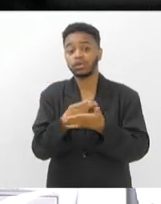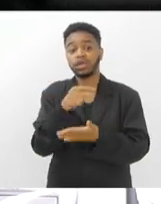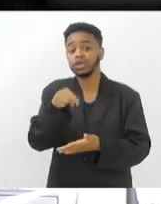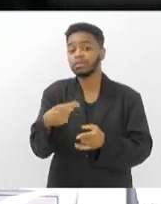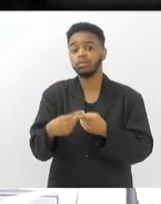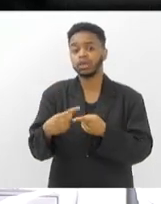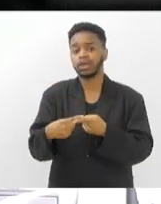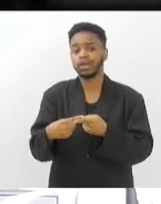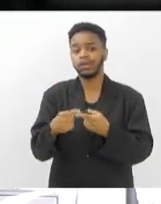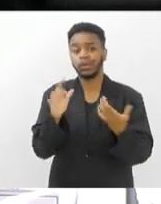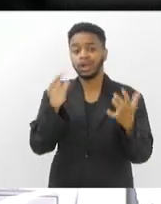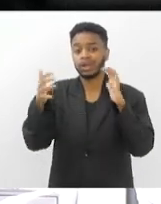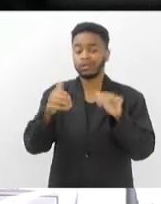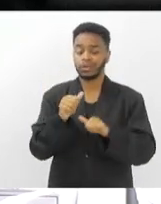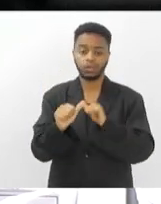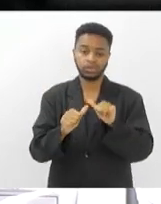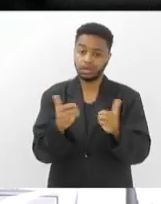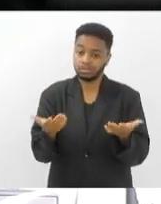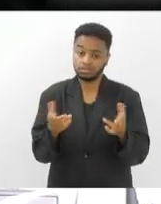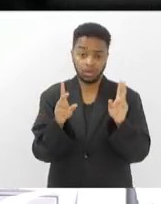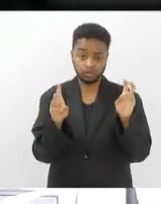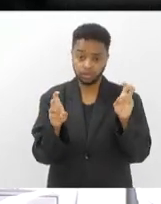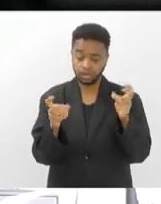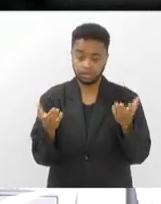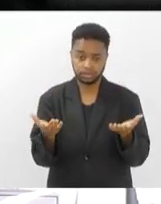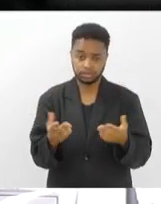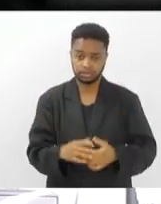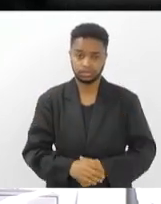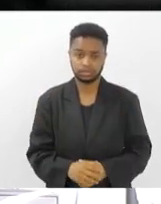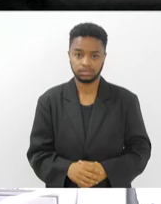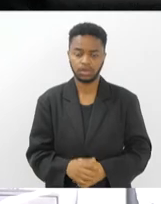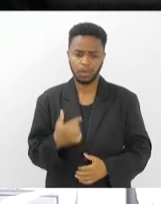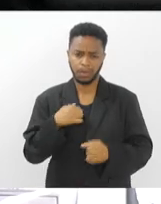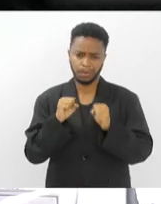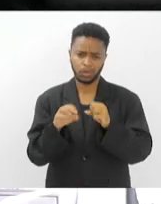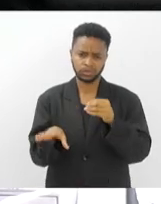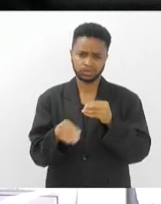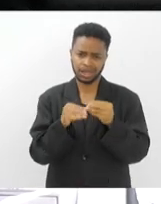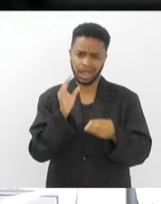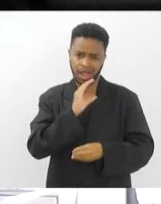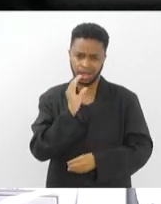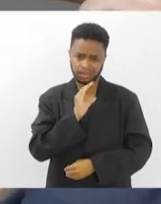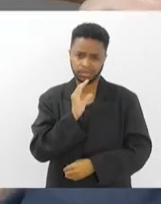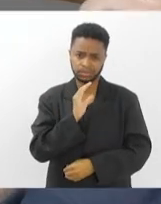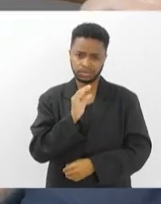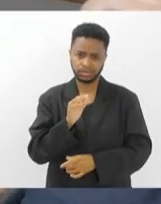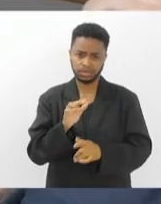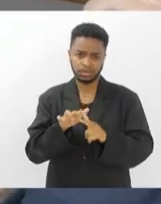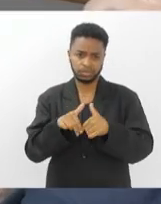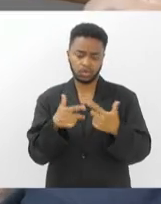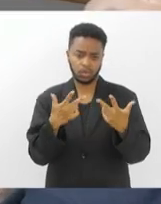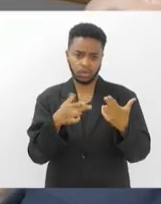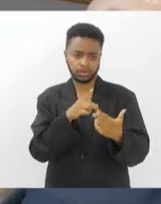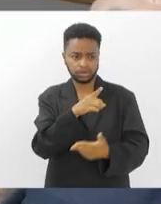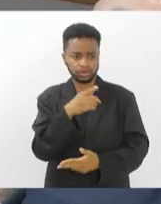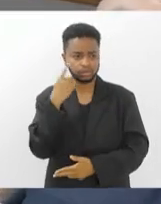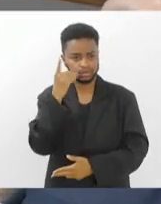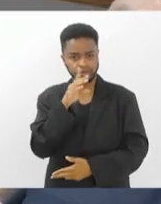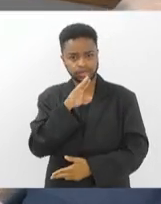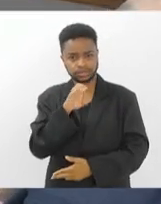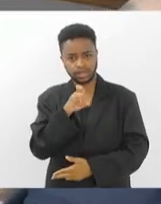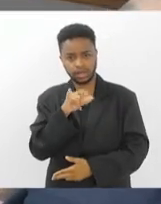De mudança climática. Presidente, só posso complementar rapidamente, deputado Mink, em vista do que disse a deputada Célia e deputado Luiz